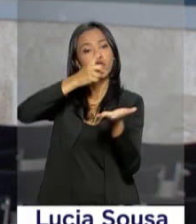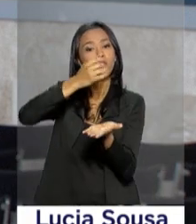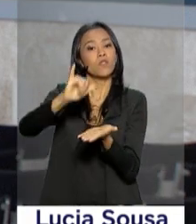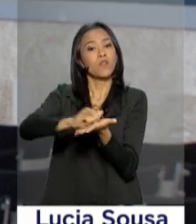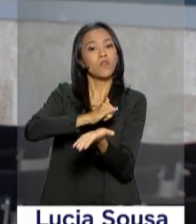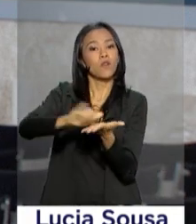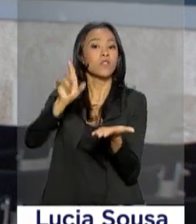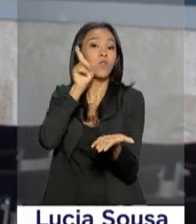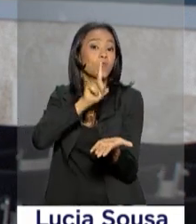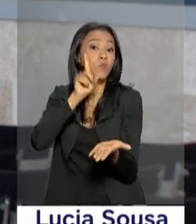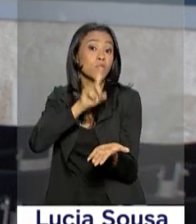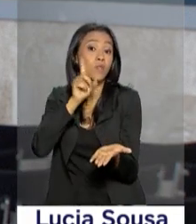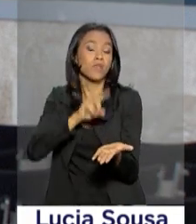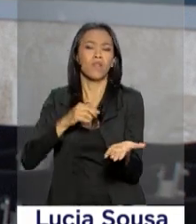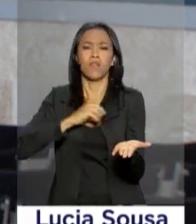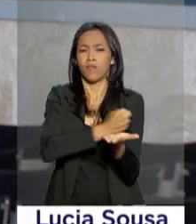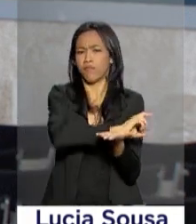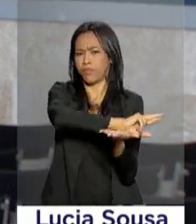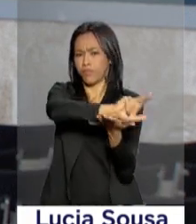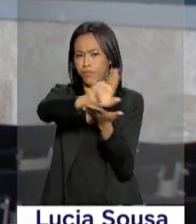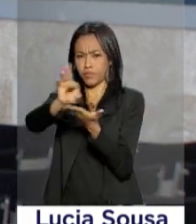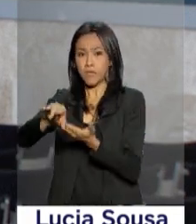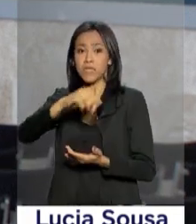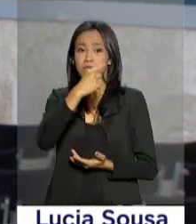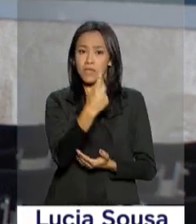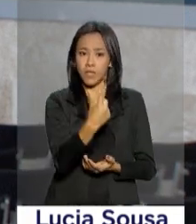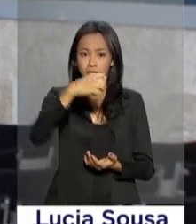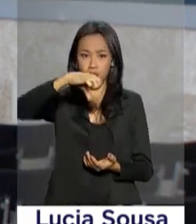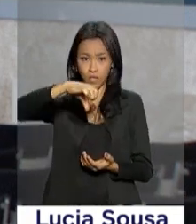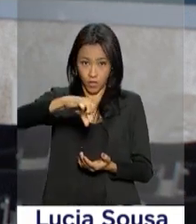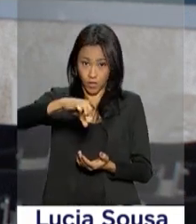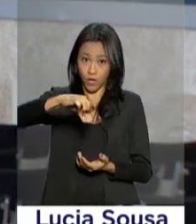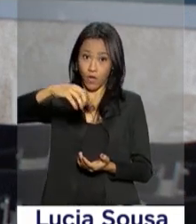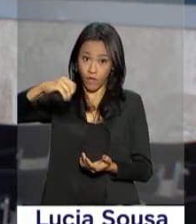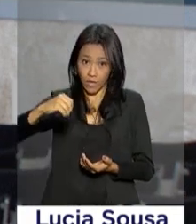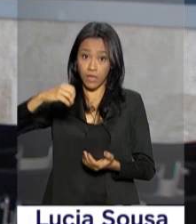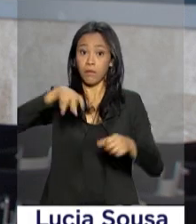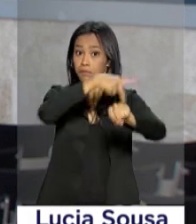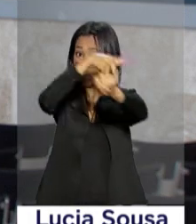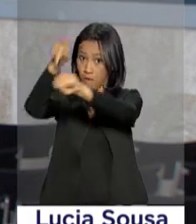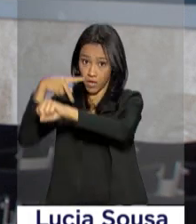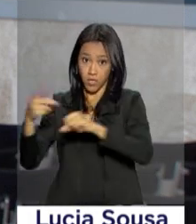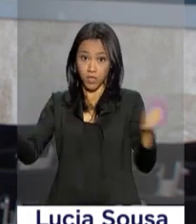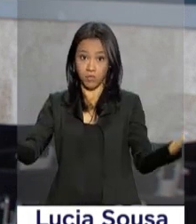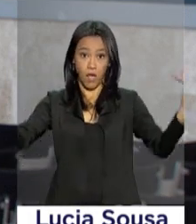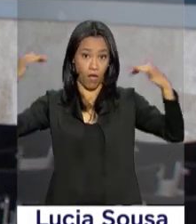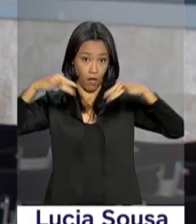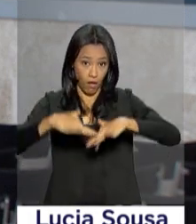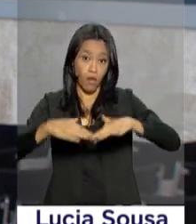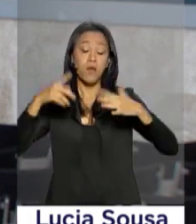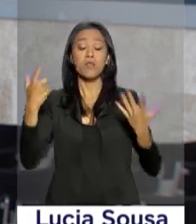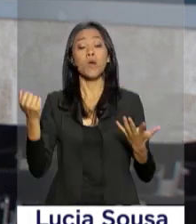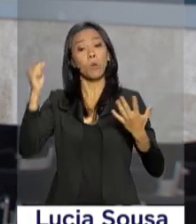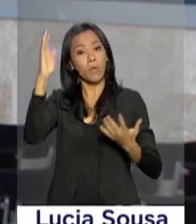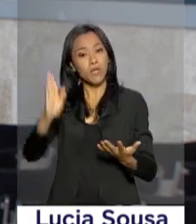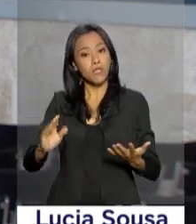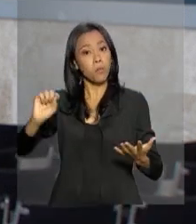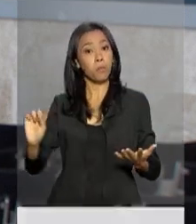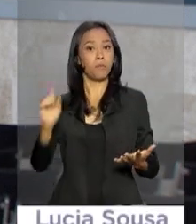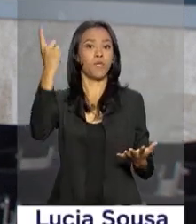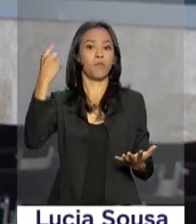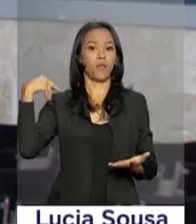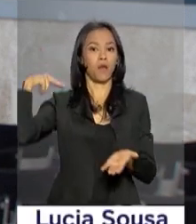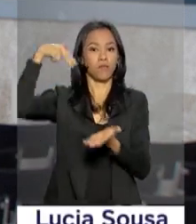líderes de mais de 190 países e seguindo a tradição de mais de 70 anos o brasil foi o primeiro a falar na